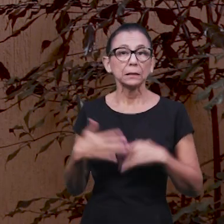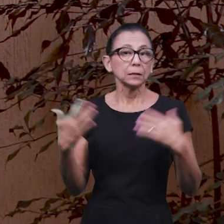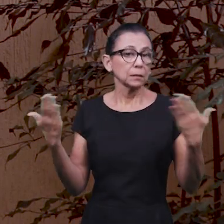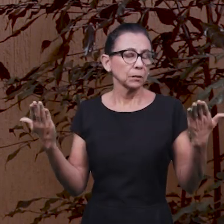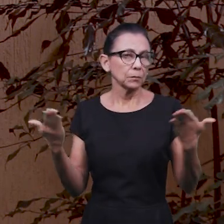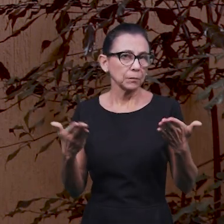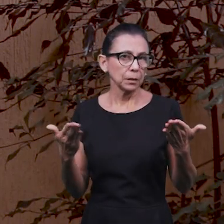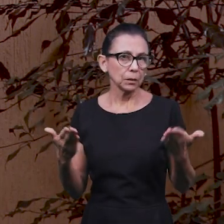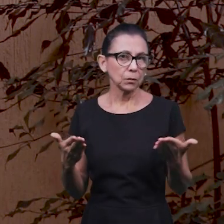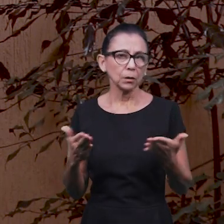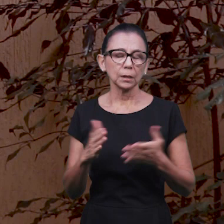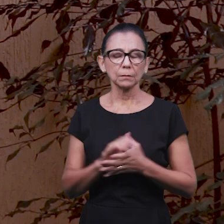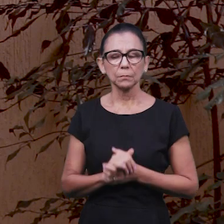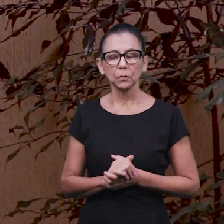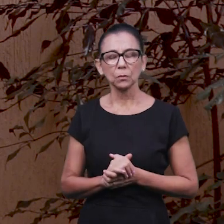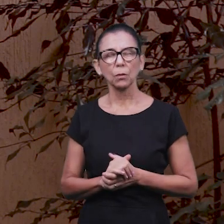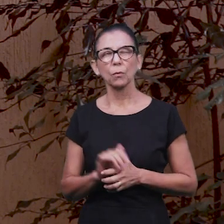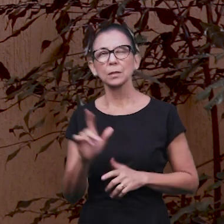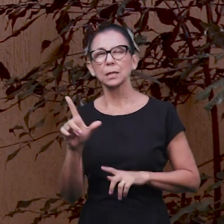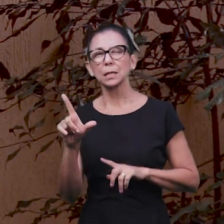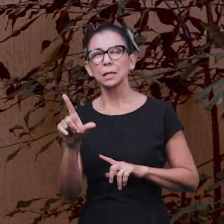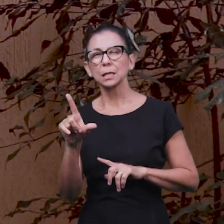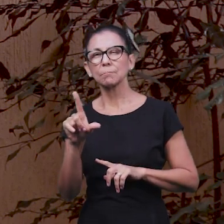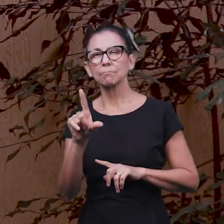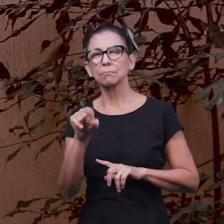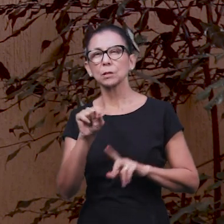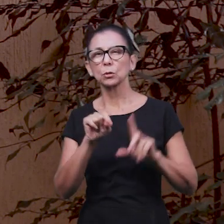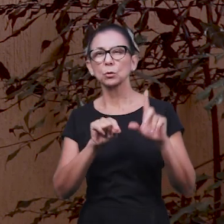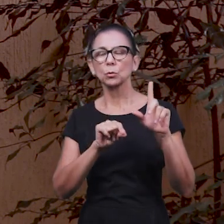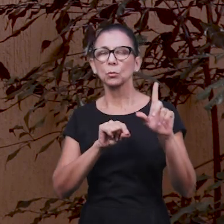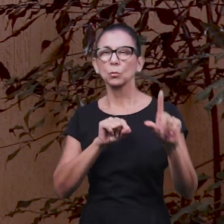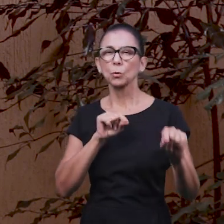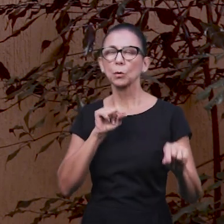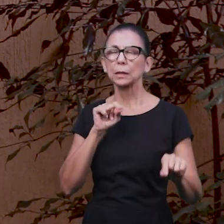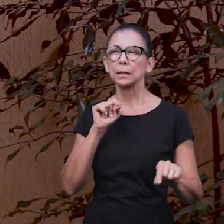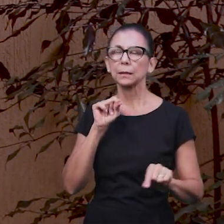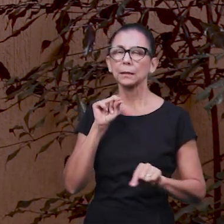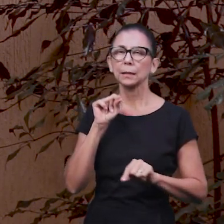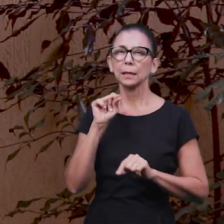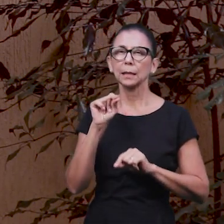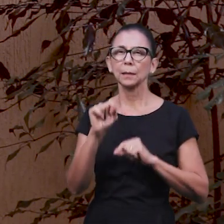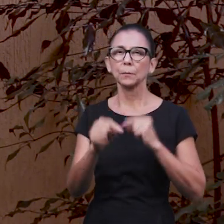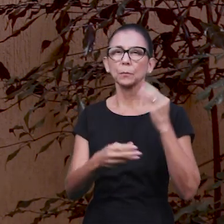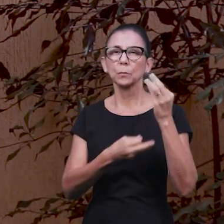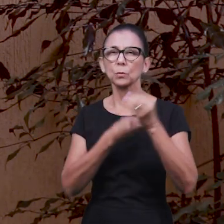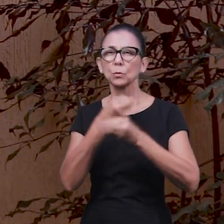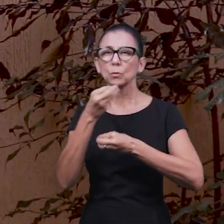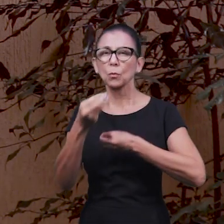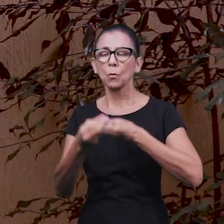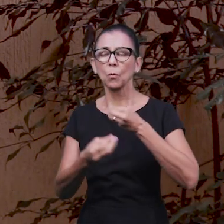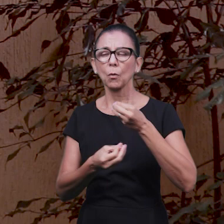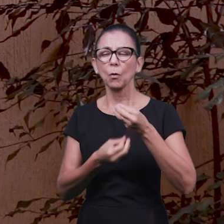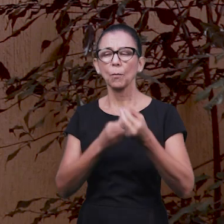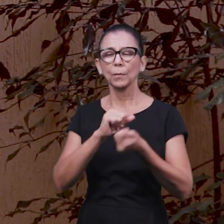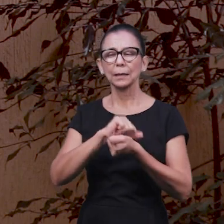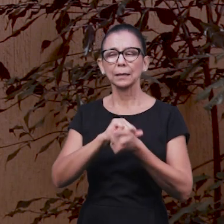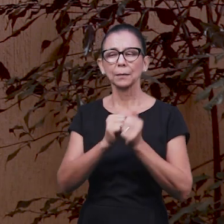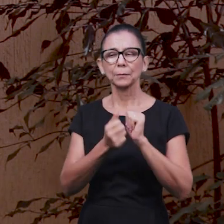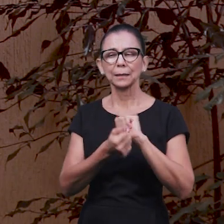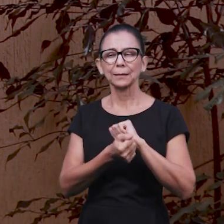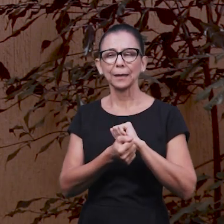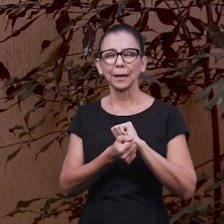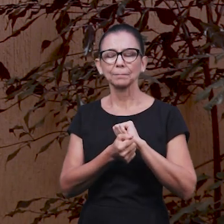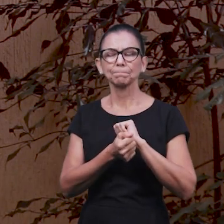disso aqui, nós escolhemos naquele dia para aquela criança qual o nível de adaptação. Nós temos 3